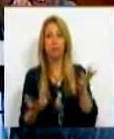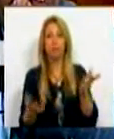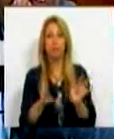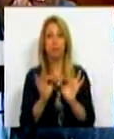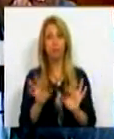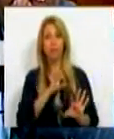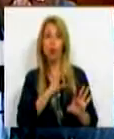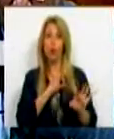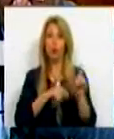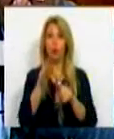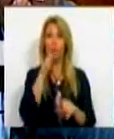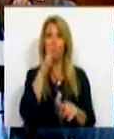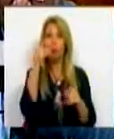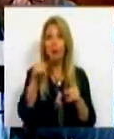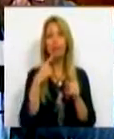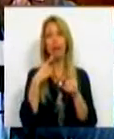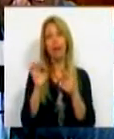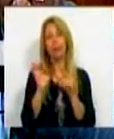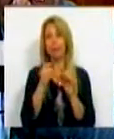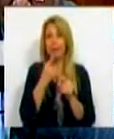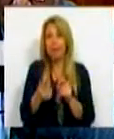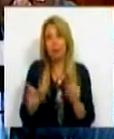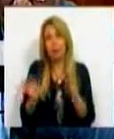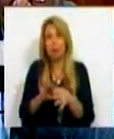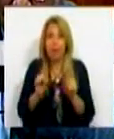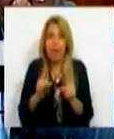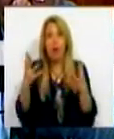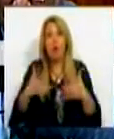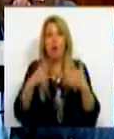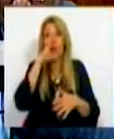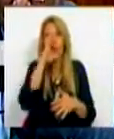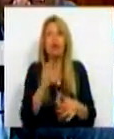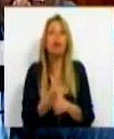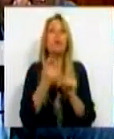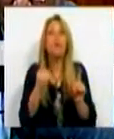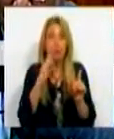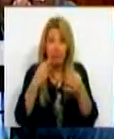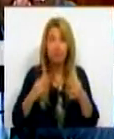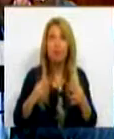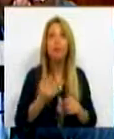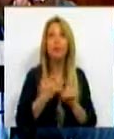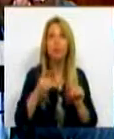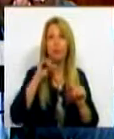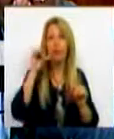deputados têm classificado este Orçamento de Estado. Seguramente porque ainda não o compreenderam.